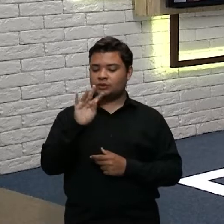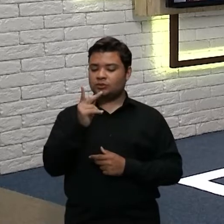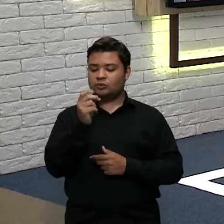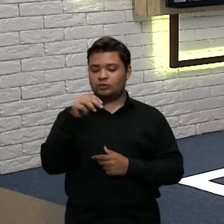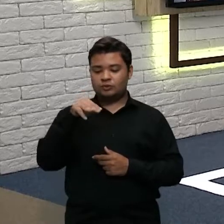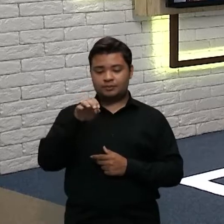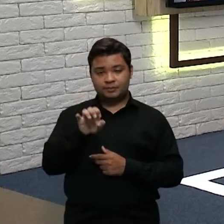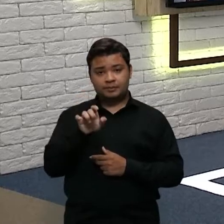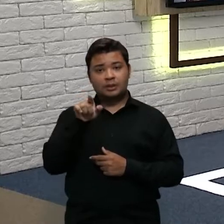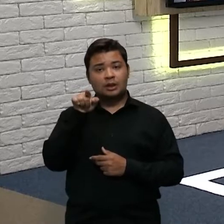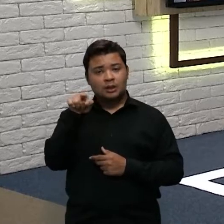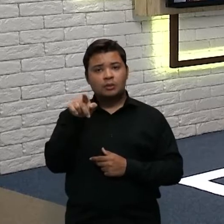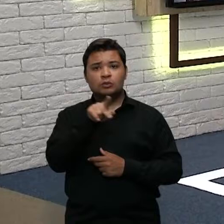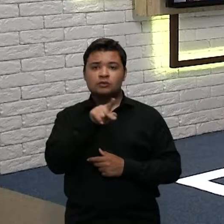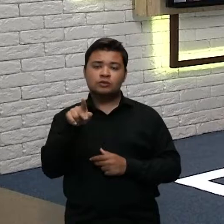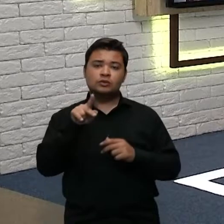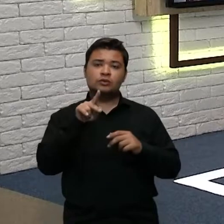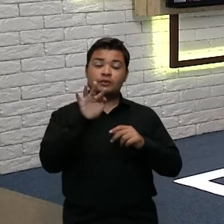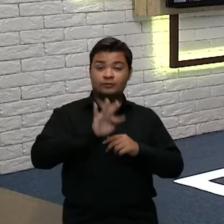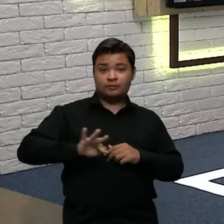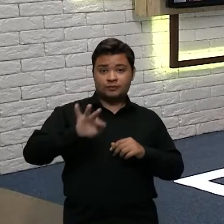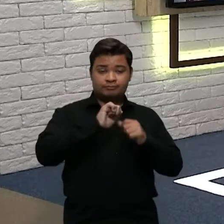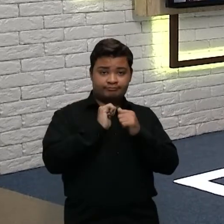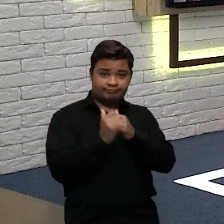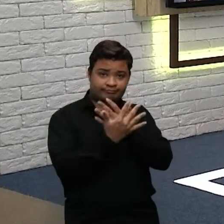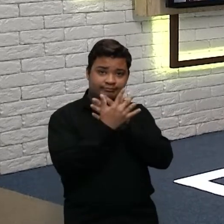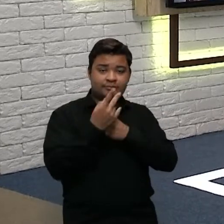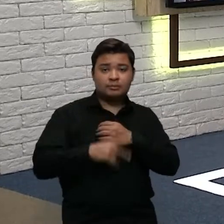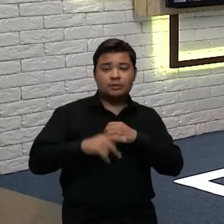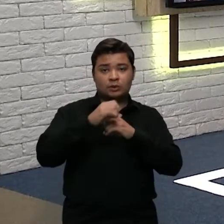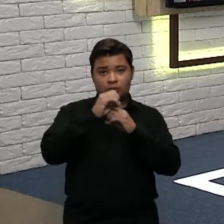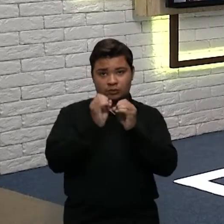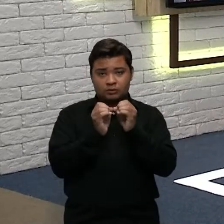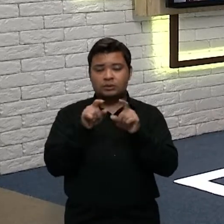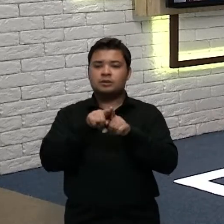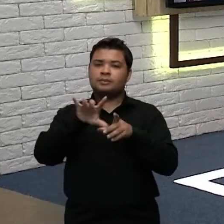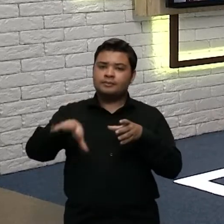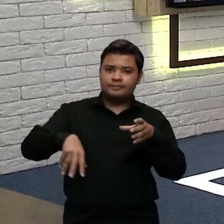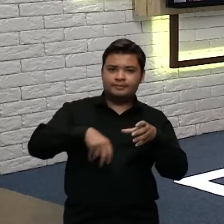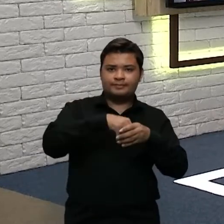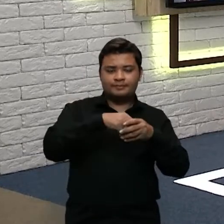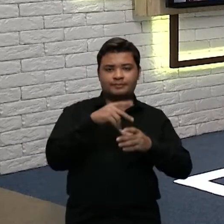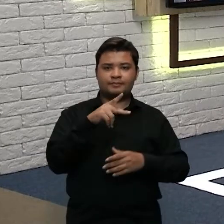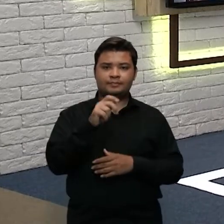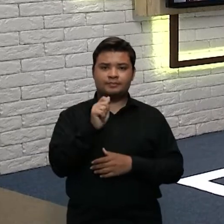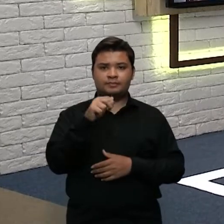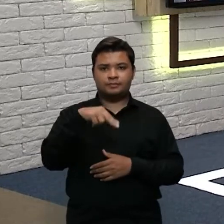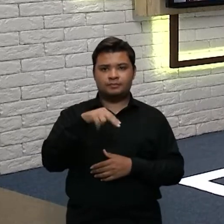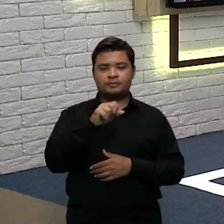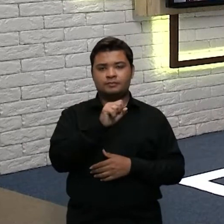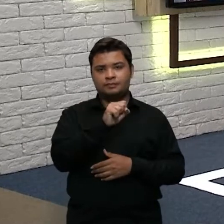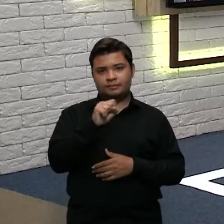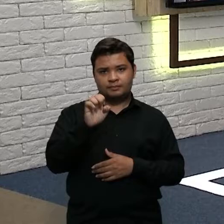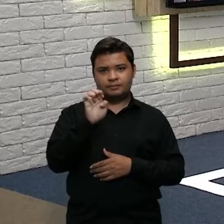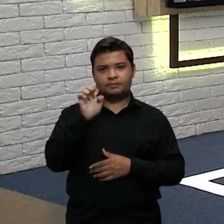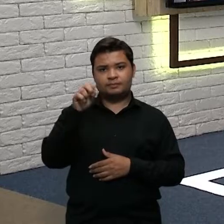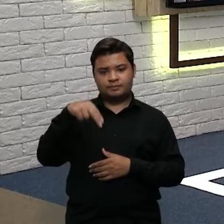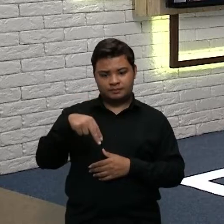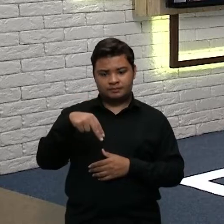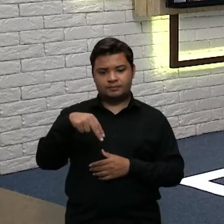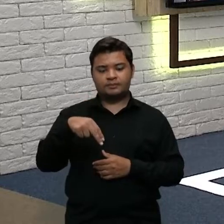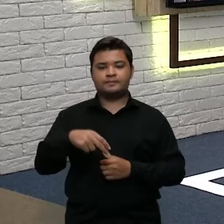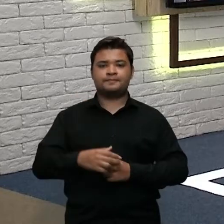Escola de Agronomia da UFG, que também integra a Rede Brasileira de Pesquisa em Soberania e